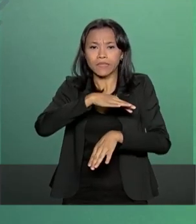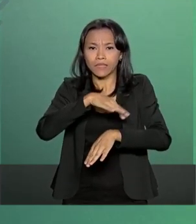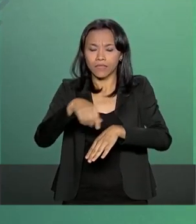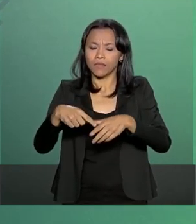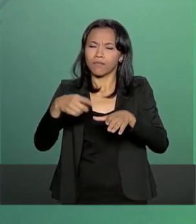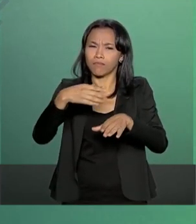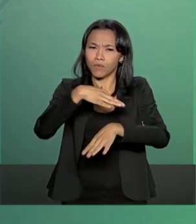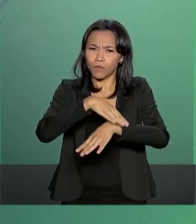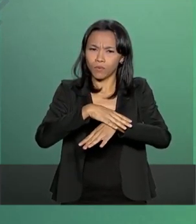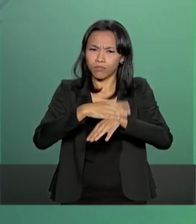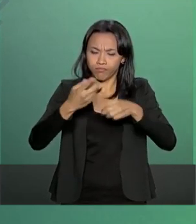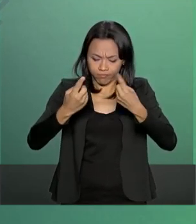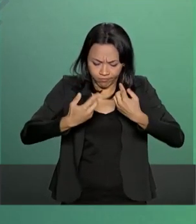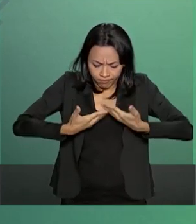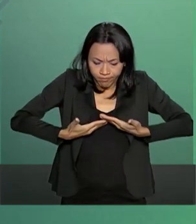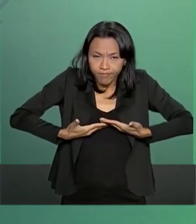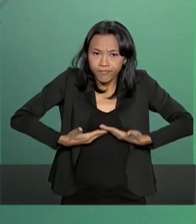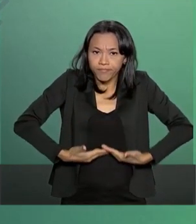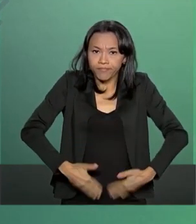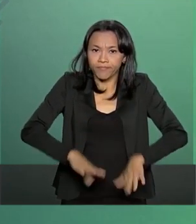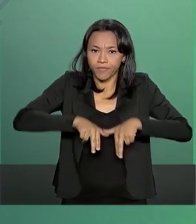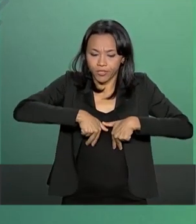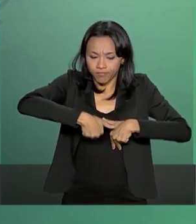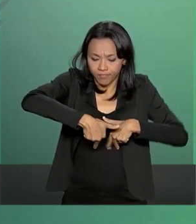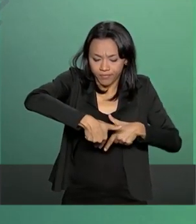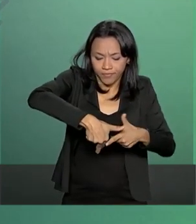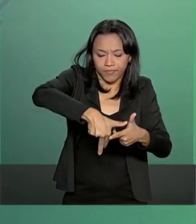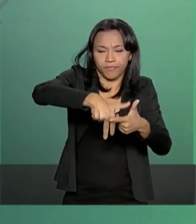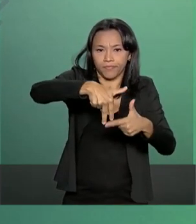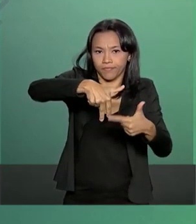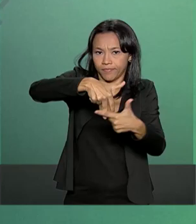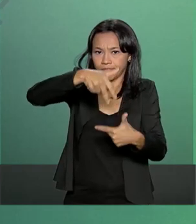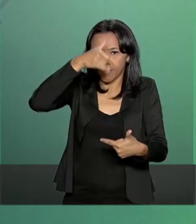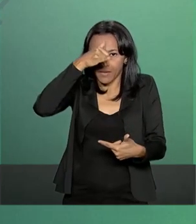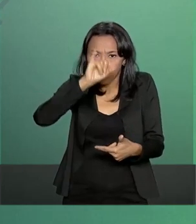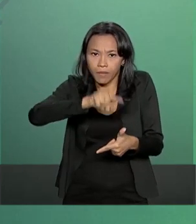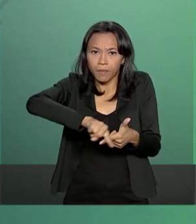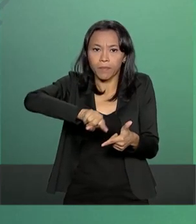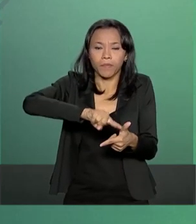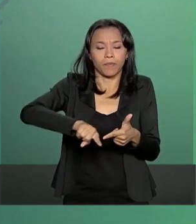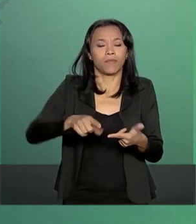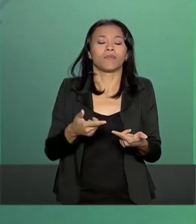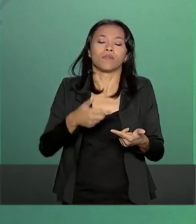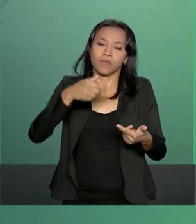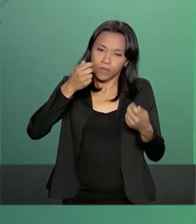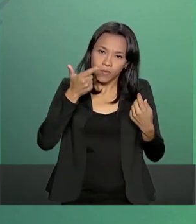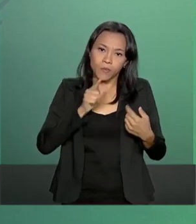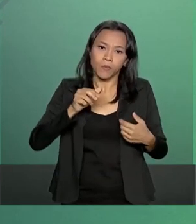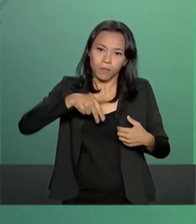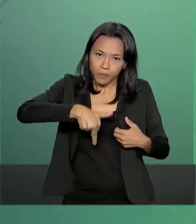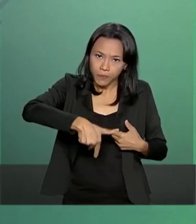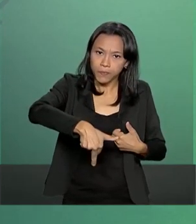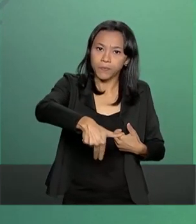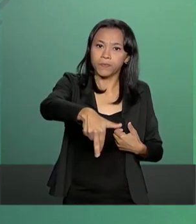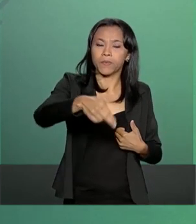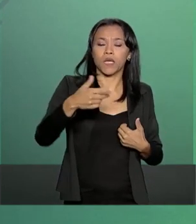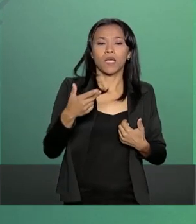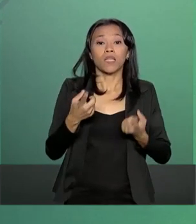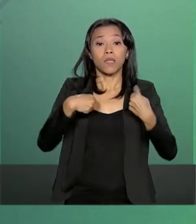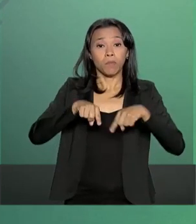adotadas. Recebeu alta nesta manhã, com um quadro pulmonar normalizado, sem